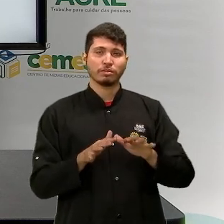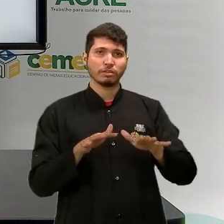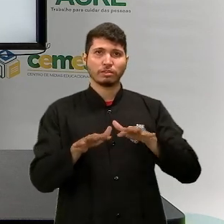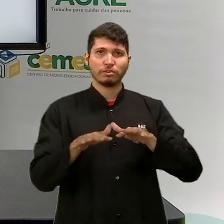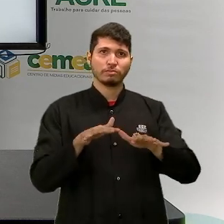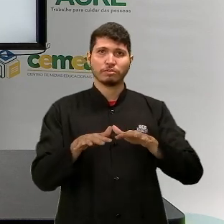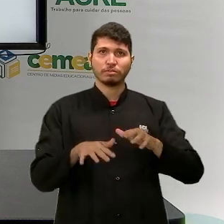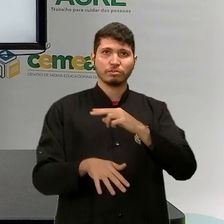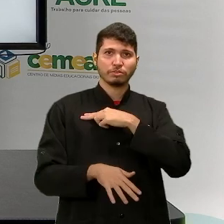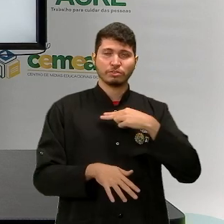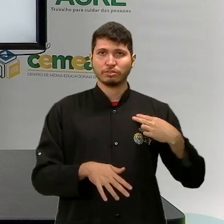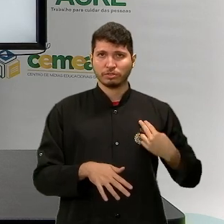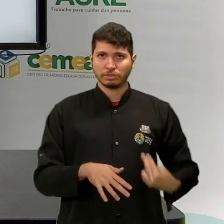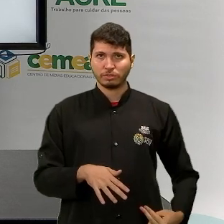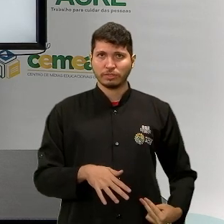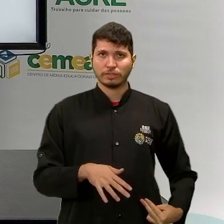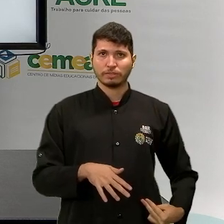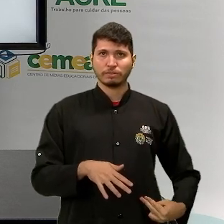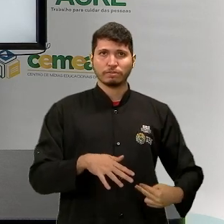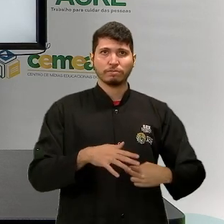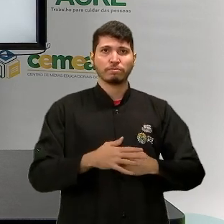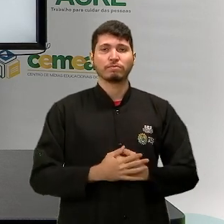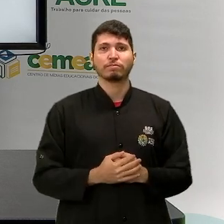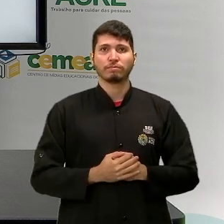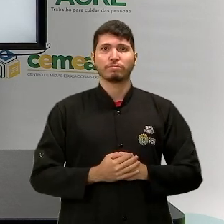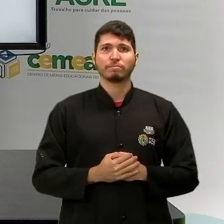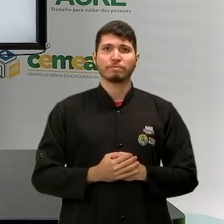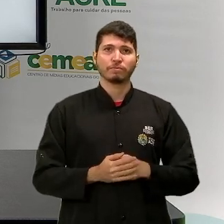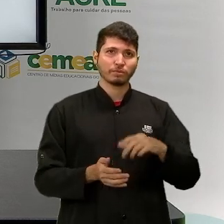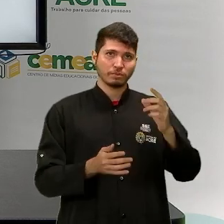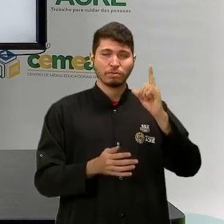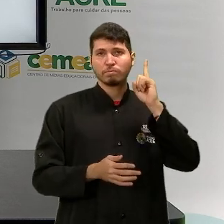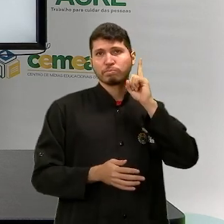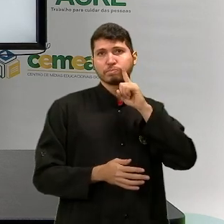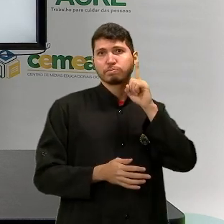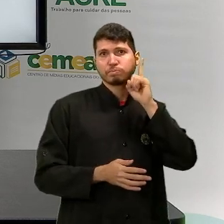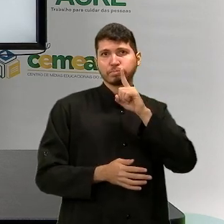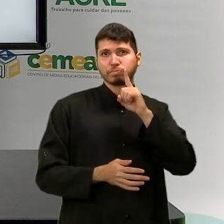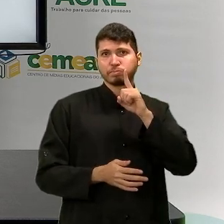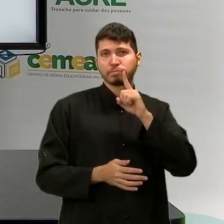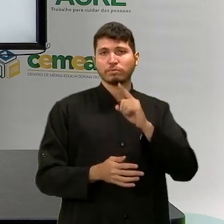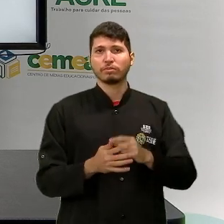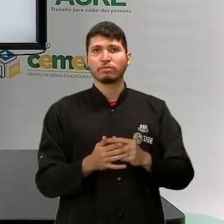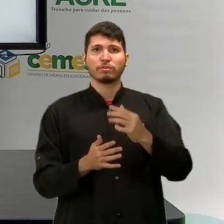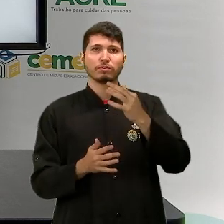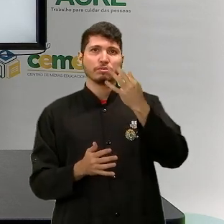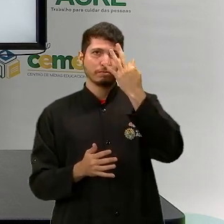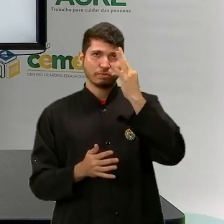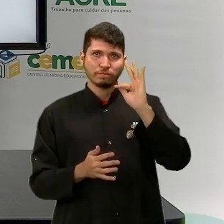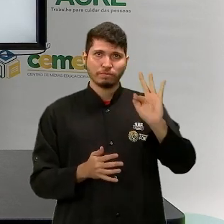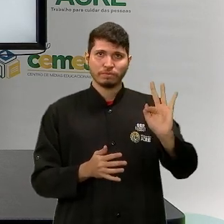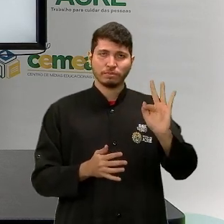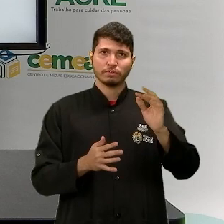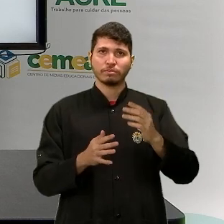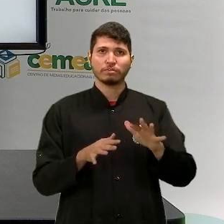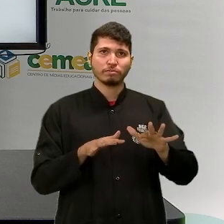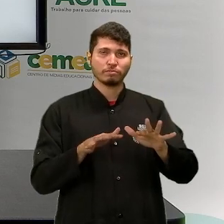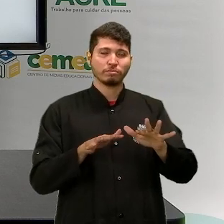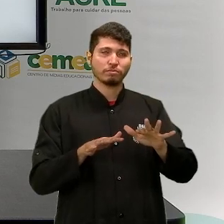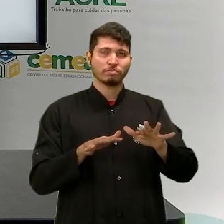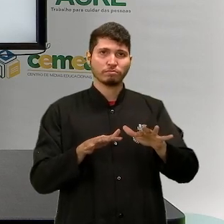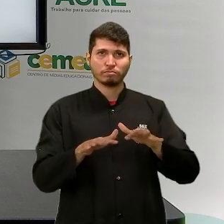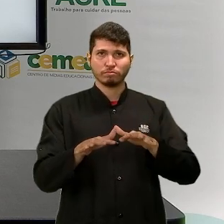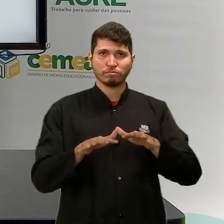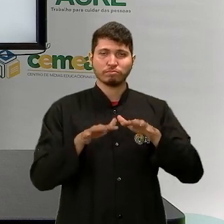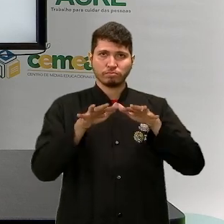Se vocês analisarem direitinho, Estados Unidos, Rússia, que na época era União Soviética, França e Reino Unido são os 4 vencedores